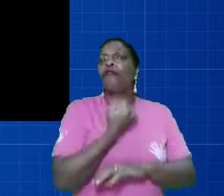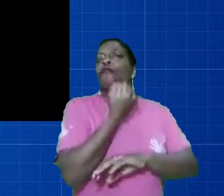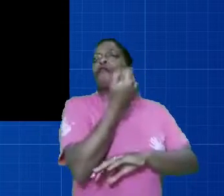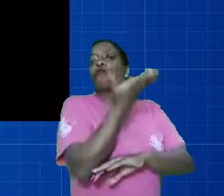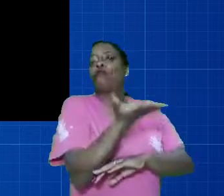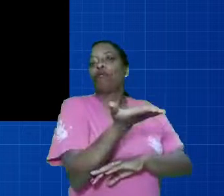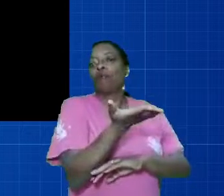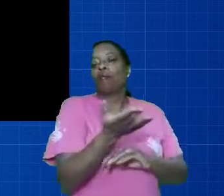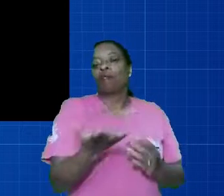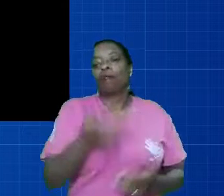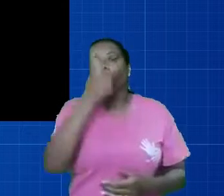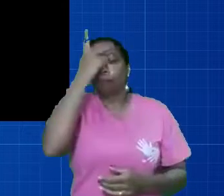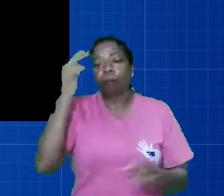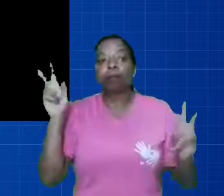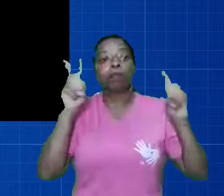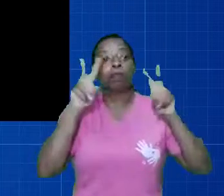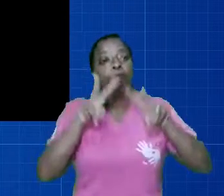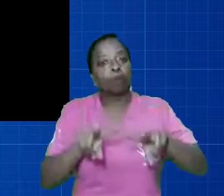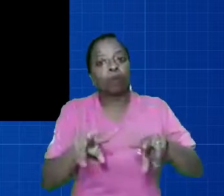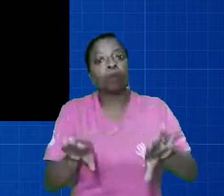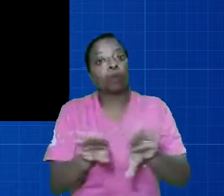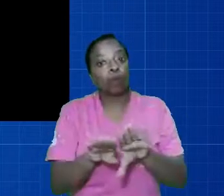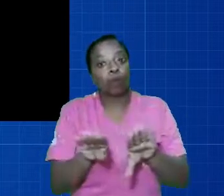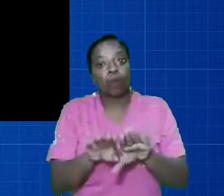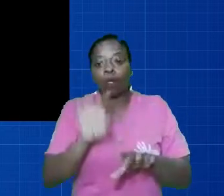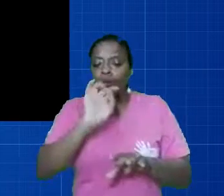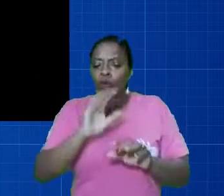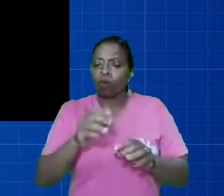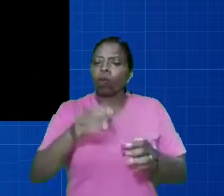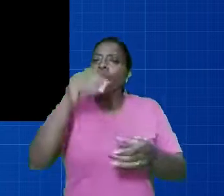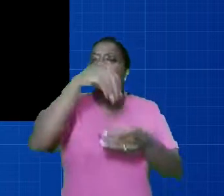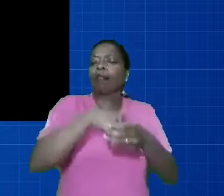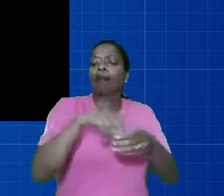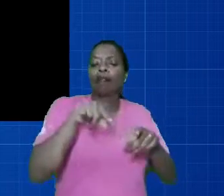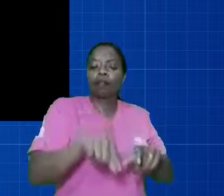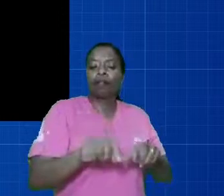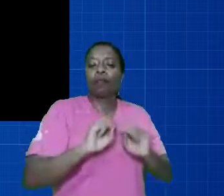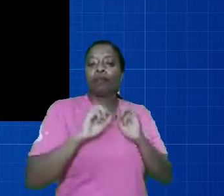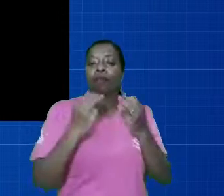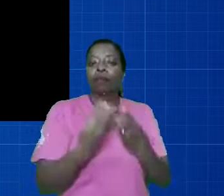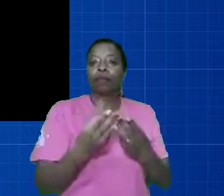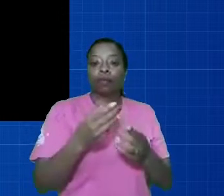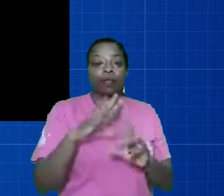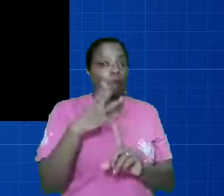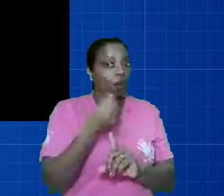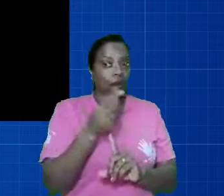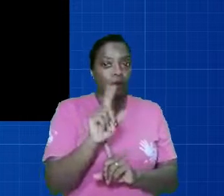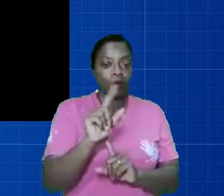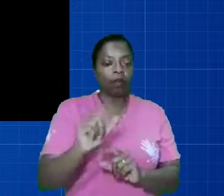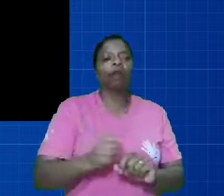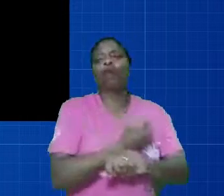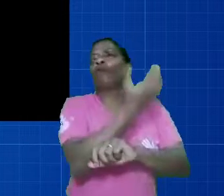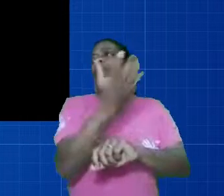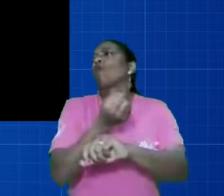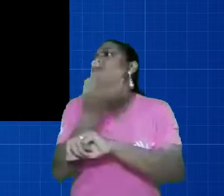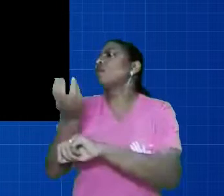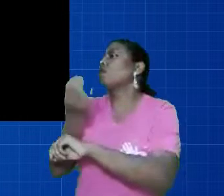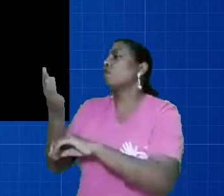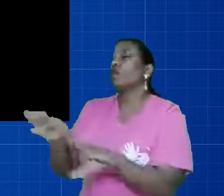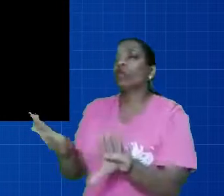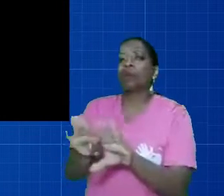Uma divulgação da oficina ali em outros espaços, né, em outros locais. Então, aqui na praça, né,